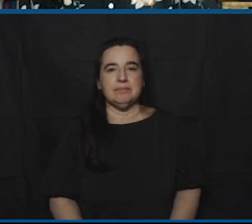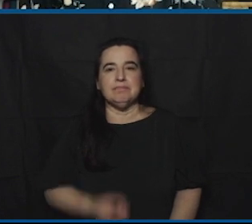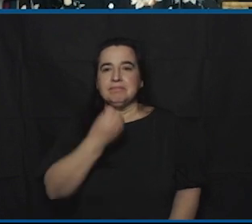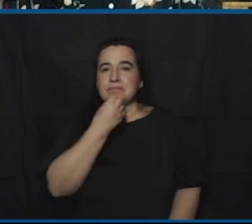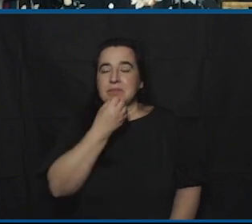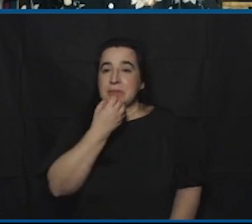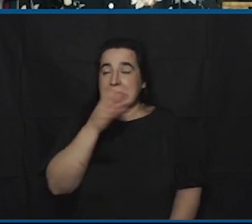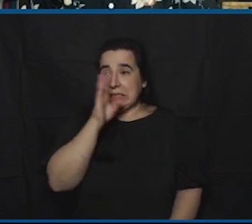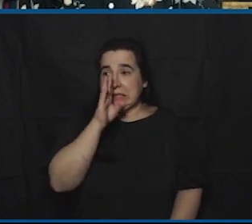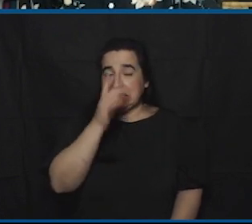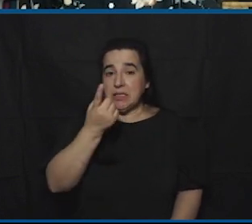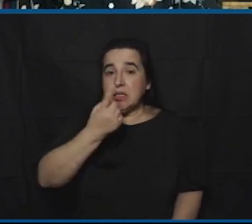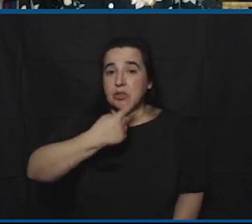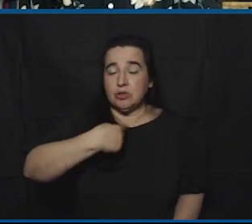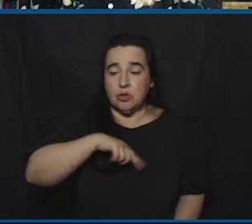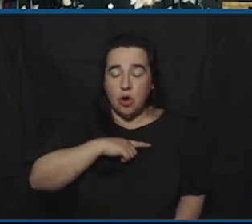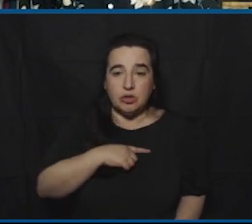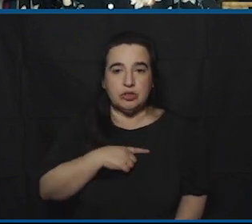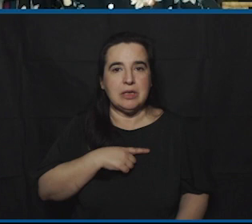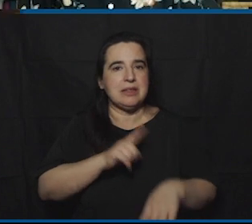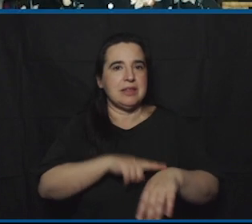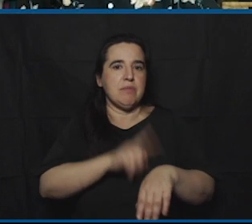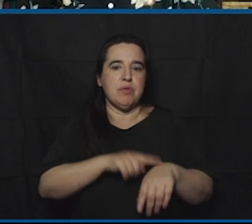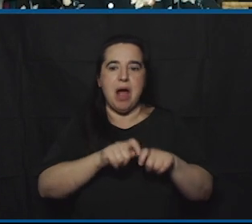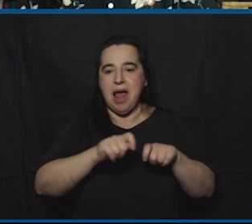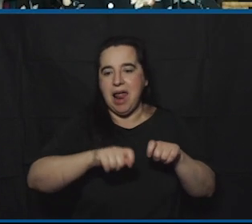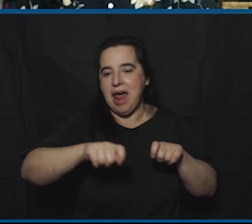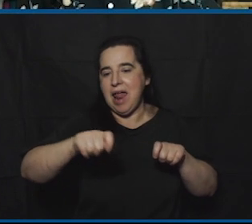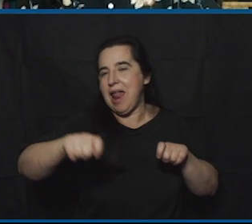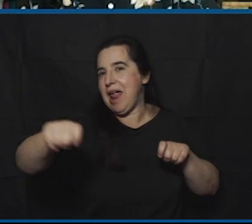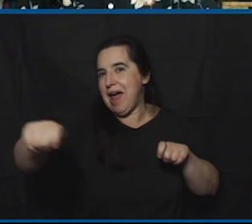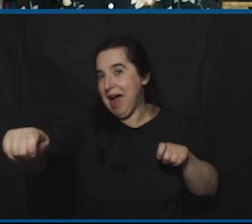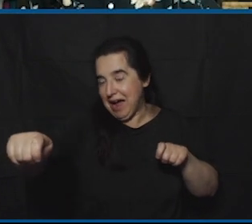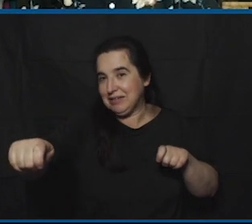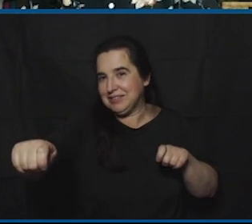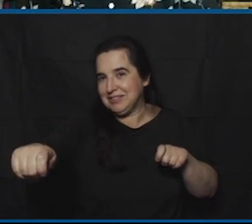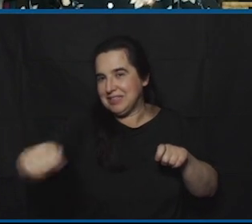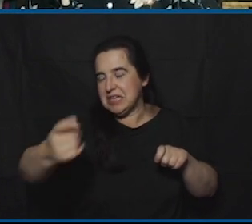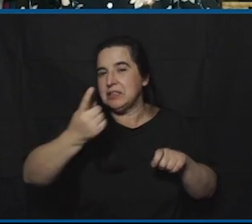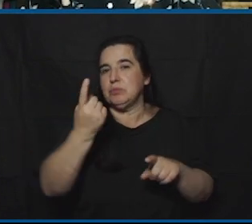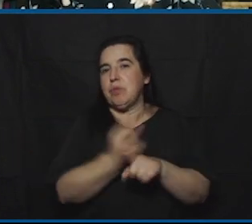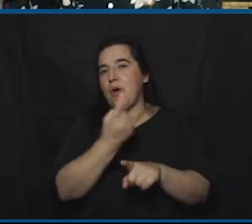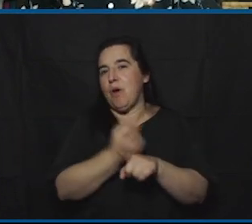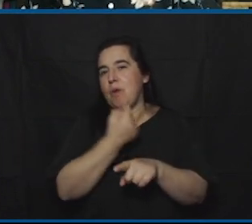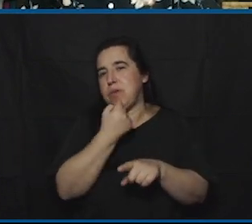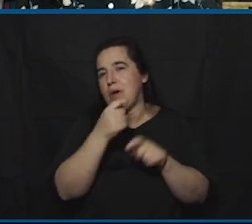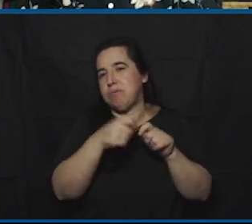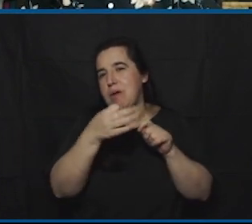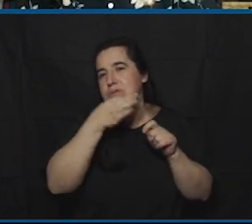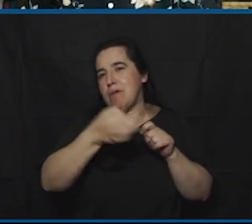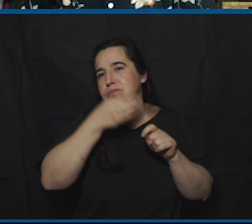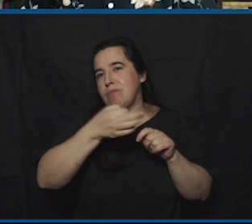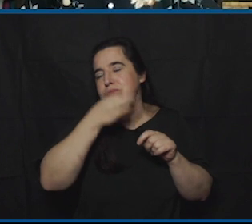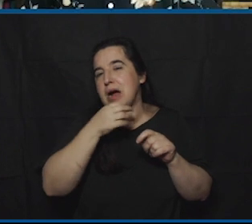Muito bem, se nós passássemos aqui mais tempo, eu penso que nós teríamos muita coisa a dizer acerca